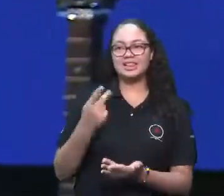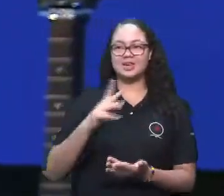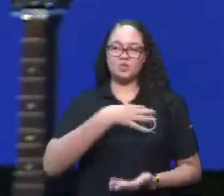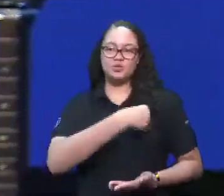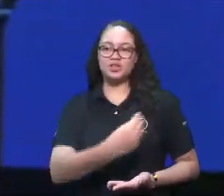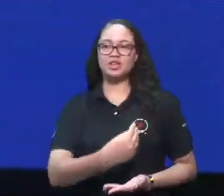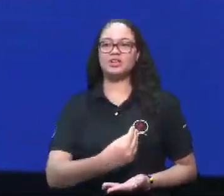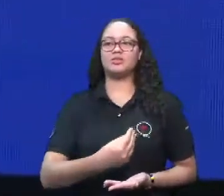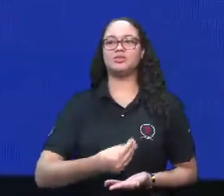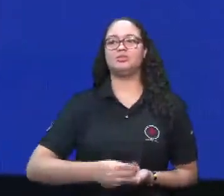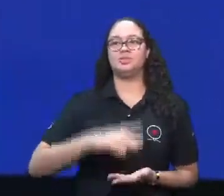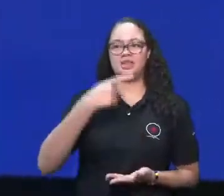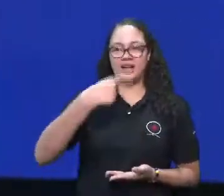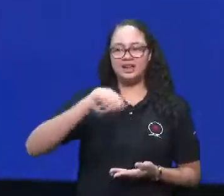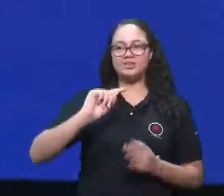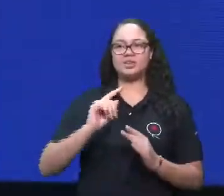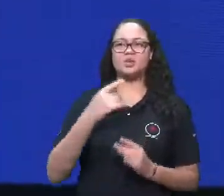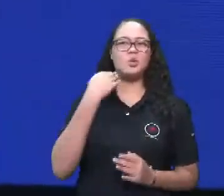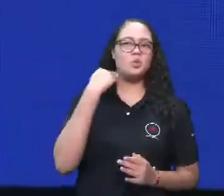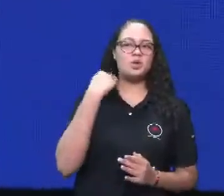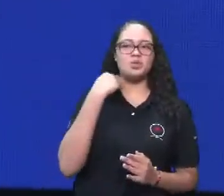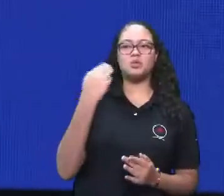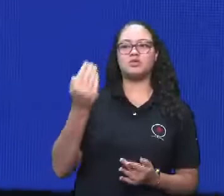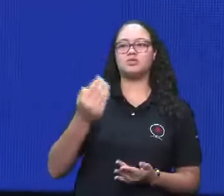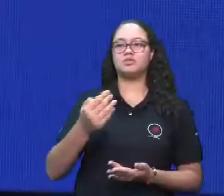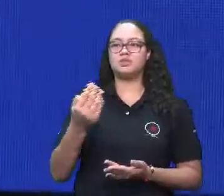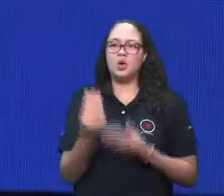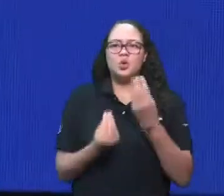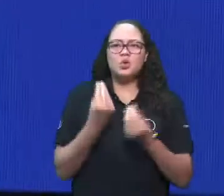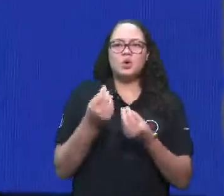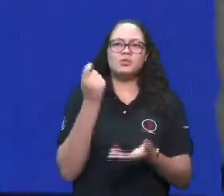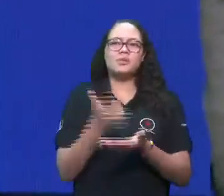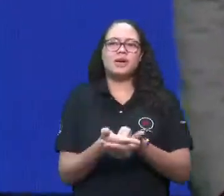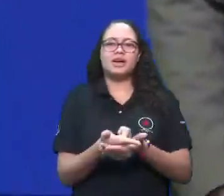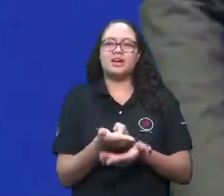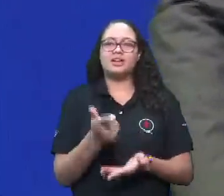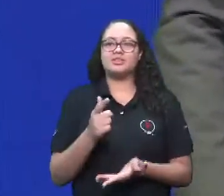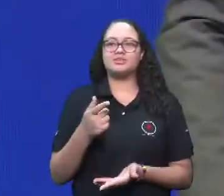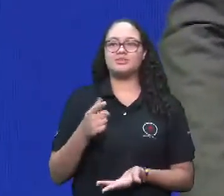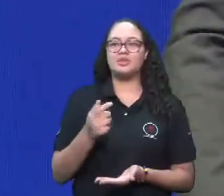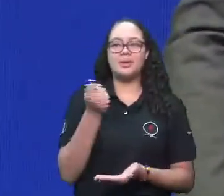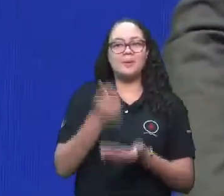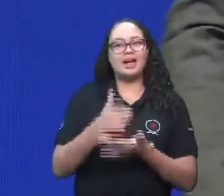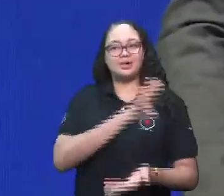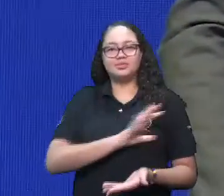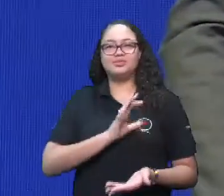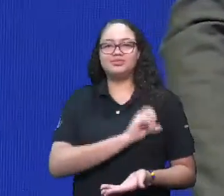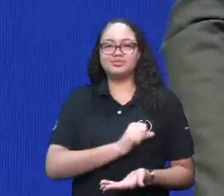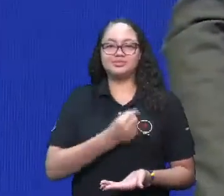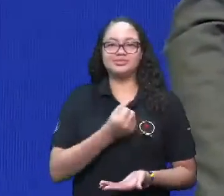no caixa, o caixa vai dizer assim: você vai debitar na conta ou vai passar no cartão? Diga com ele: eu vou te pagar com amor.